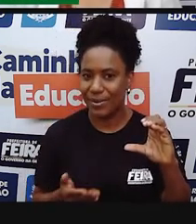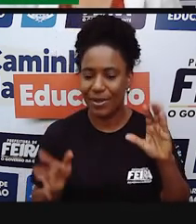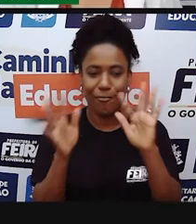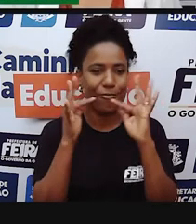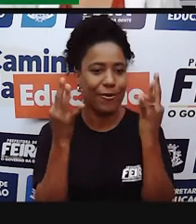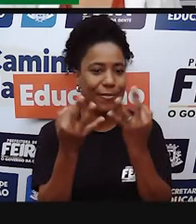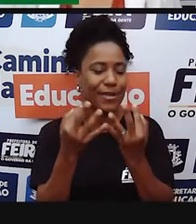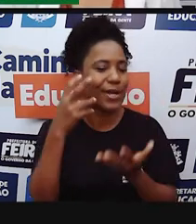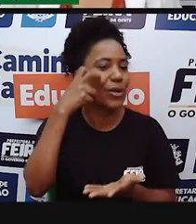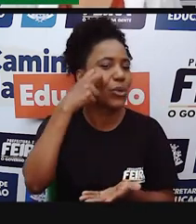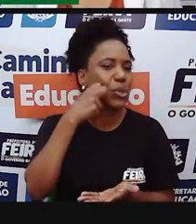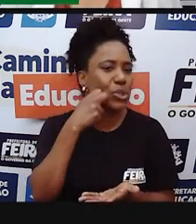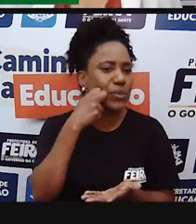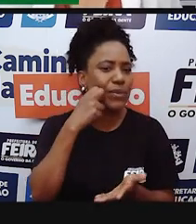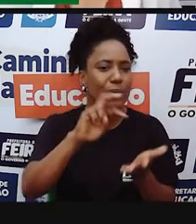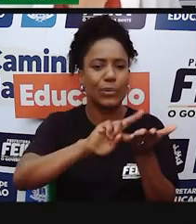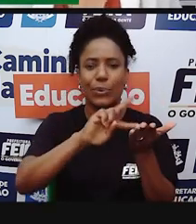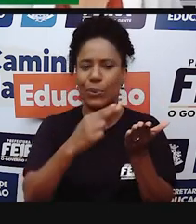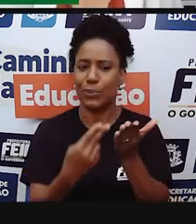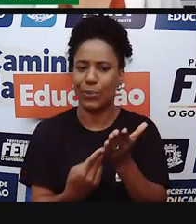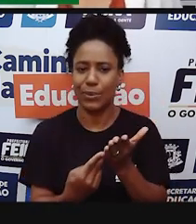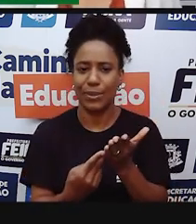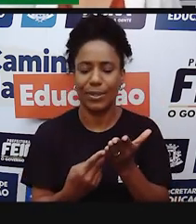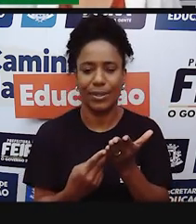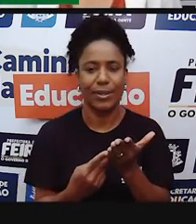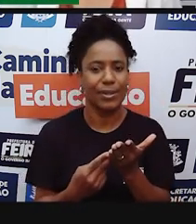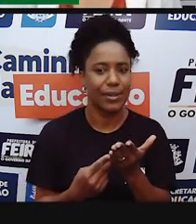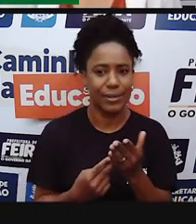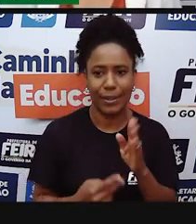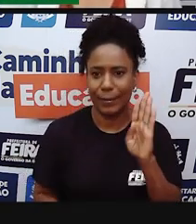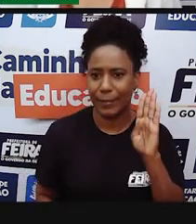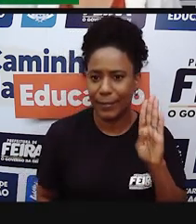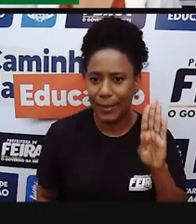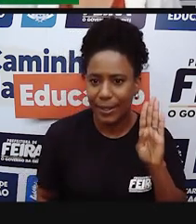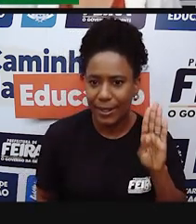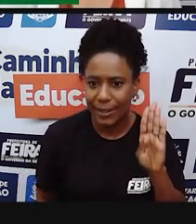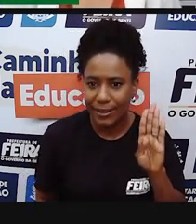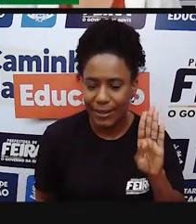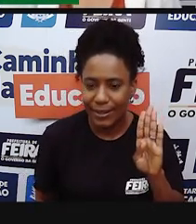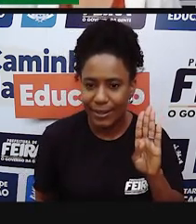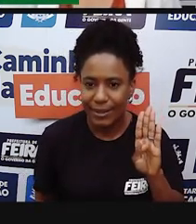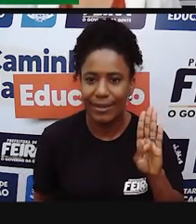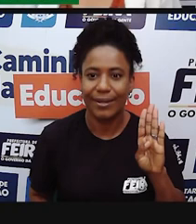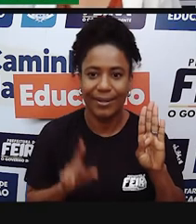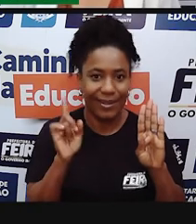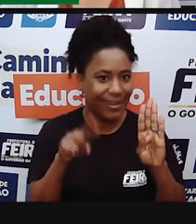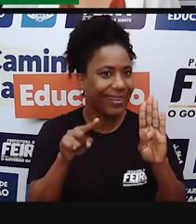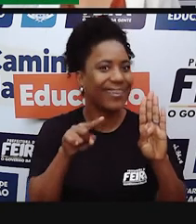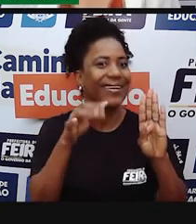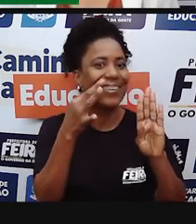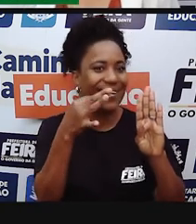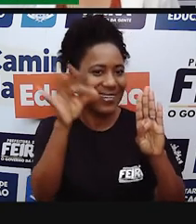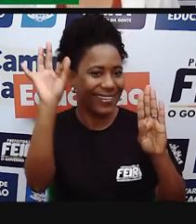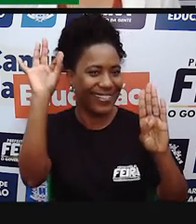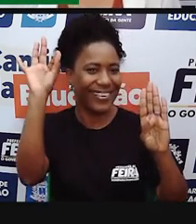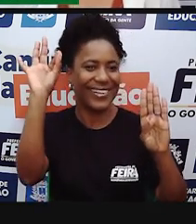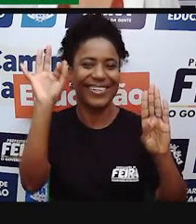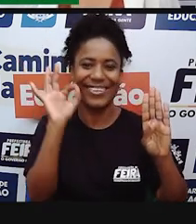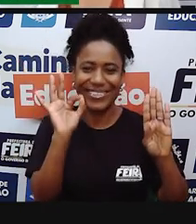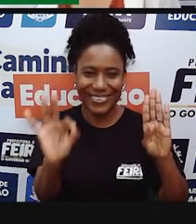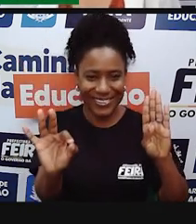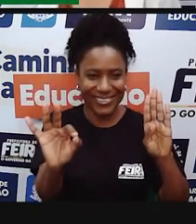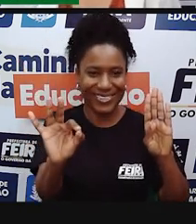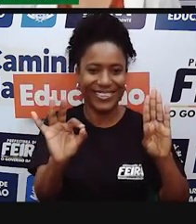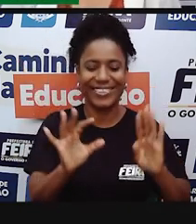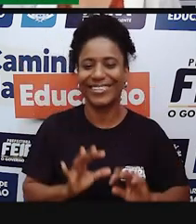a família adotiva Será que a letra B vamos ver vamos conferir e é